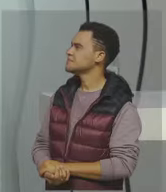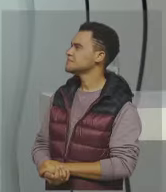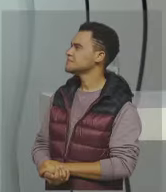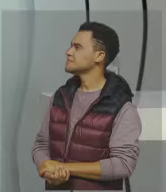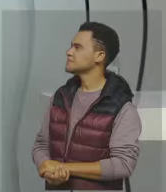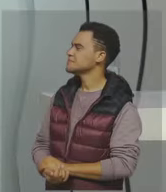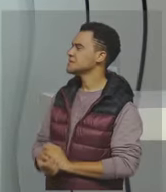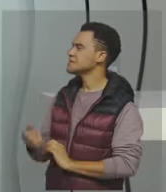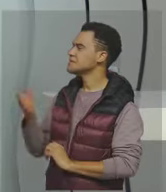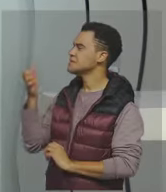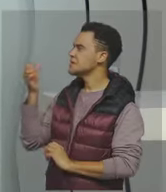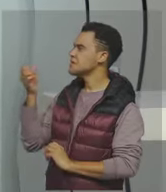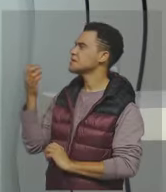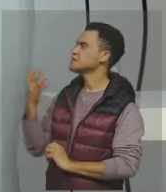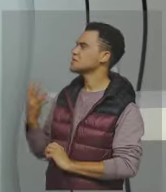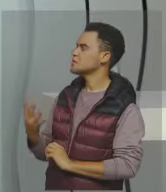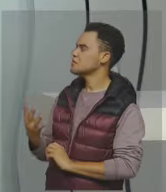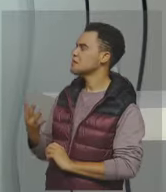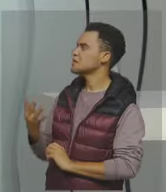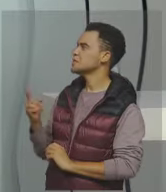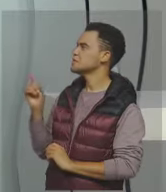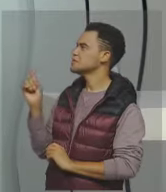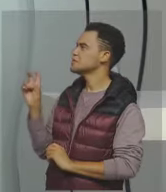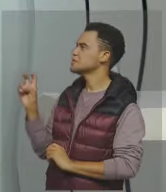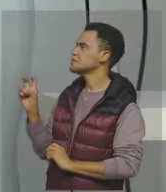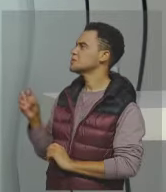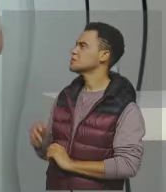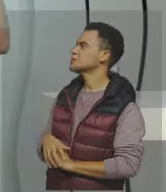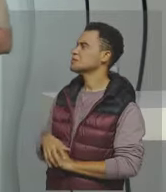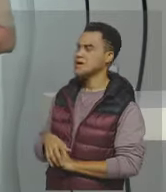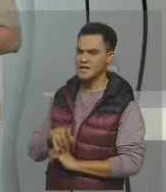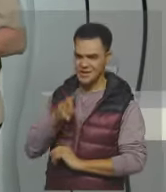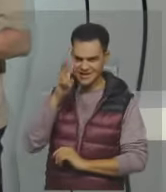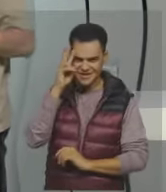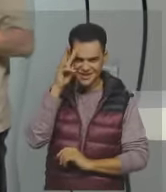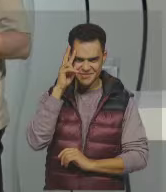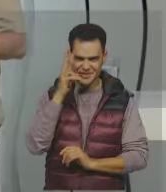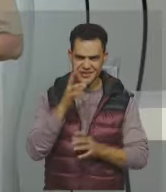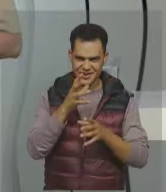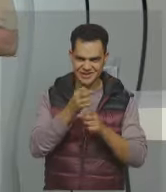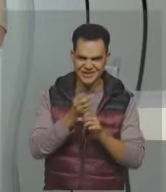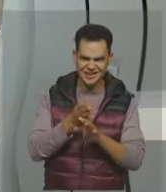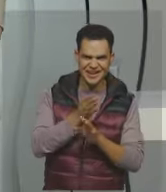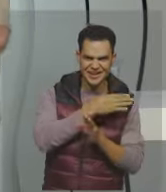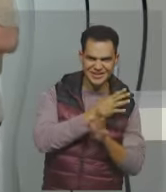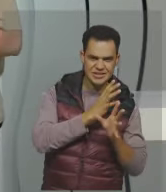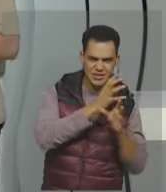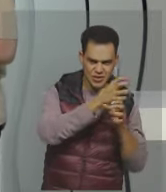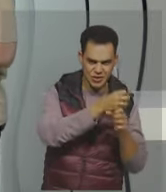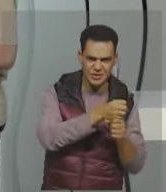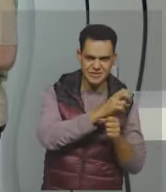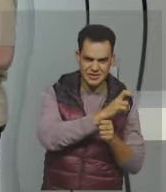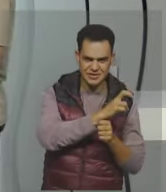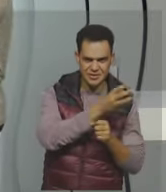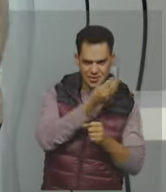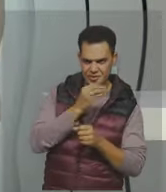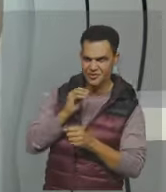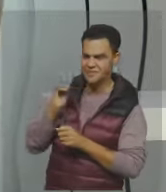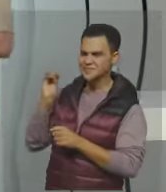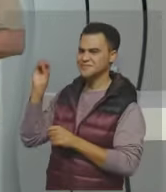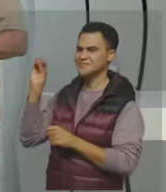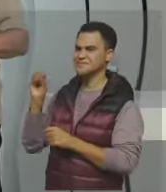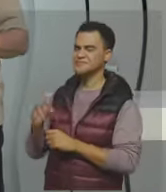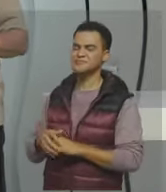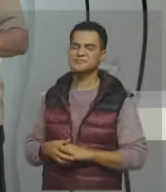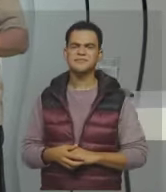4 ohms e aqui 5 ohms. Foi aquele resultado que eu mostrei para vocês na folha passada. Então,